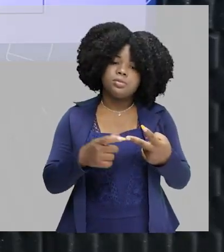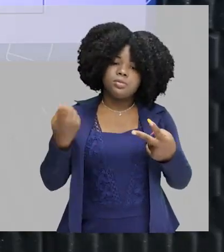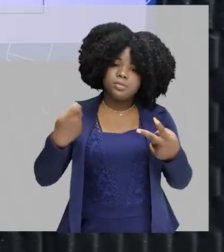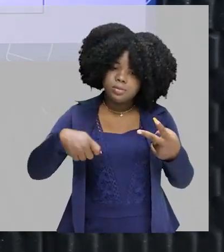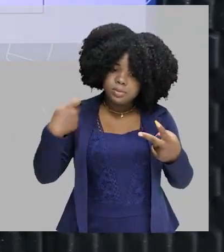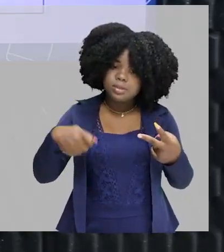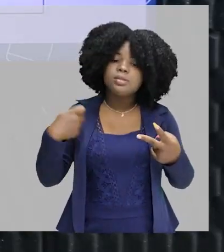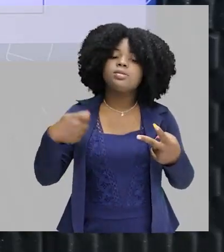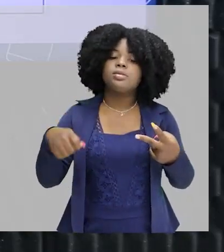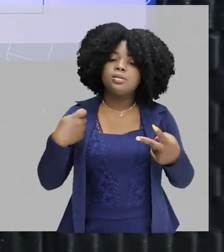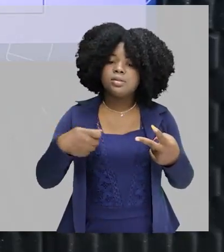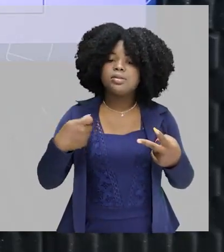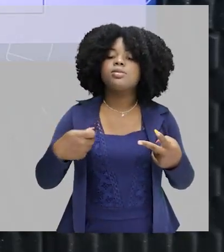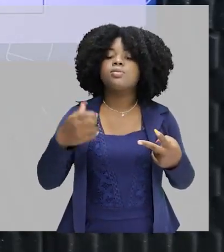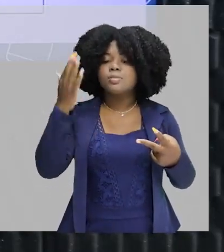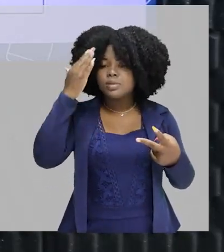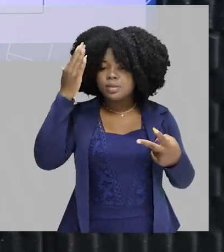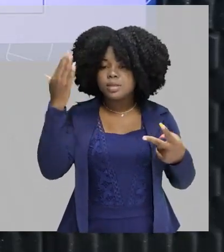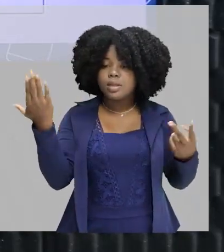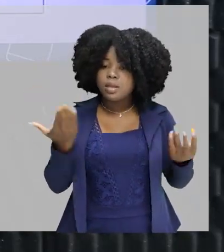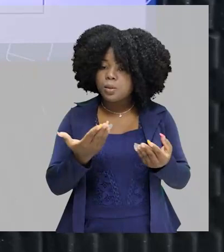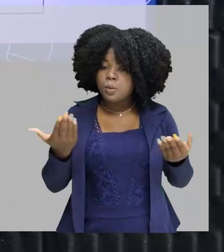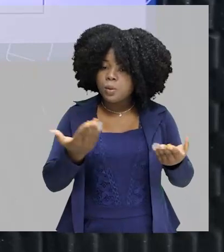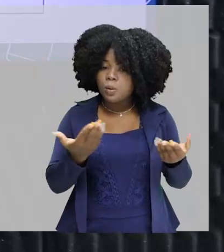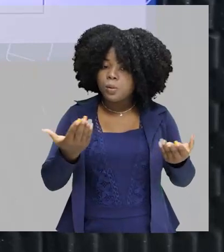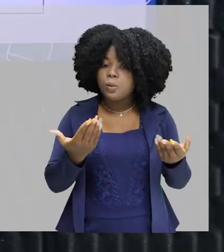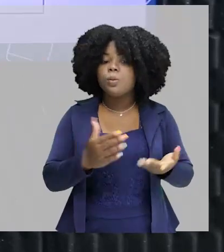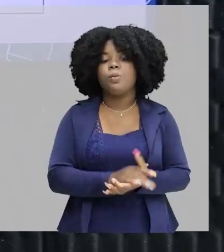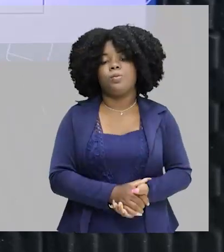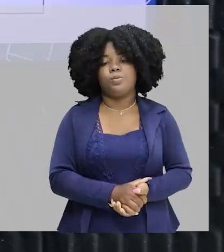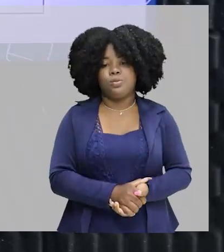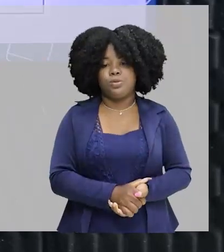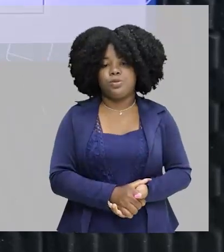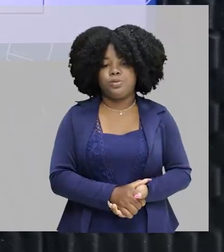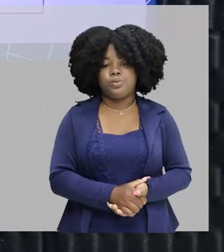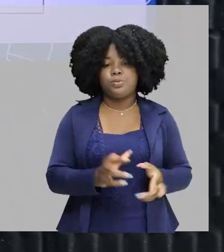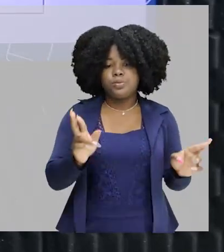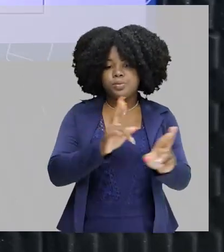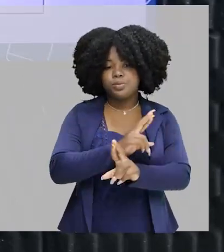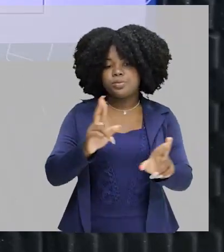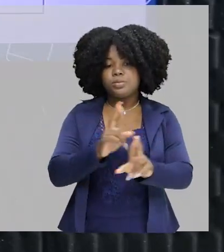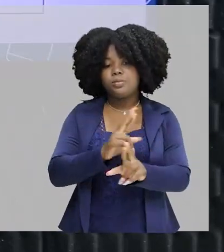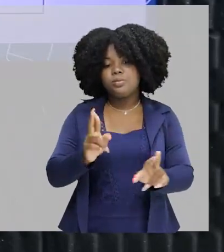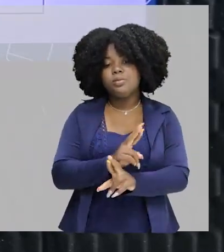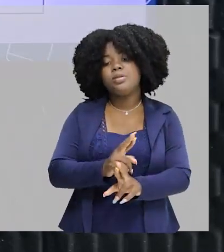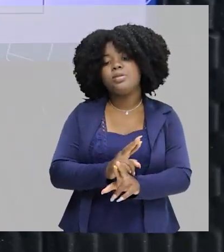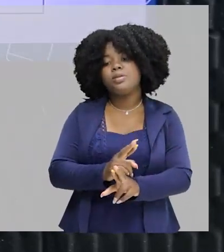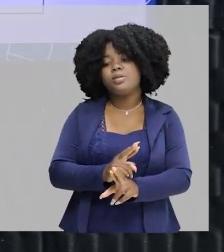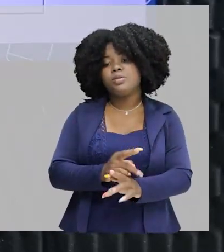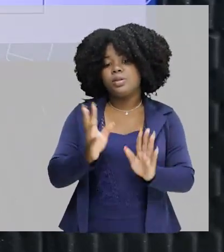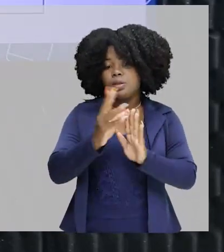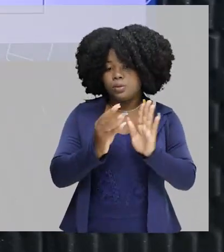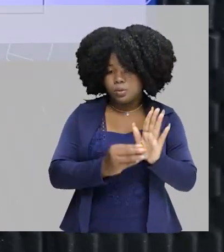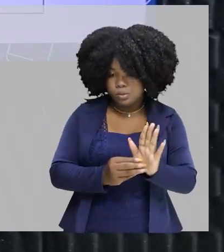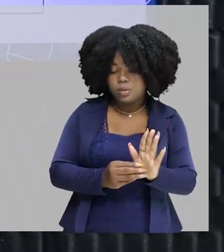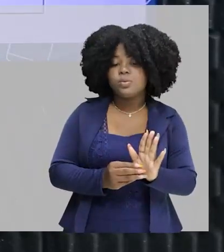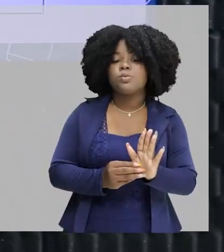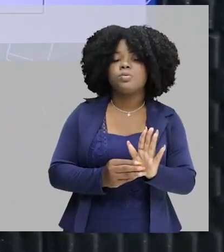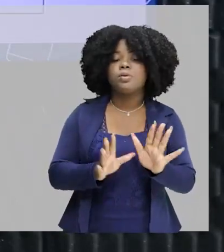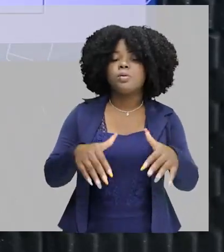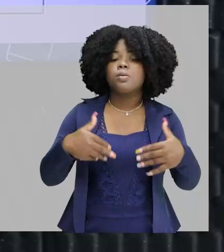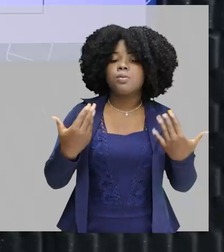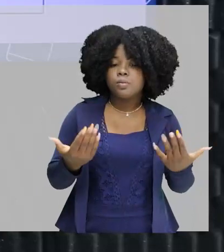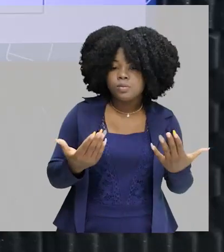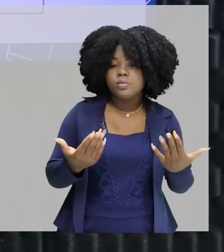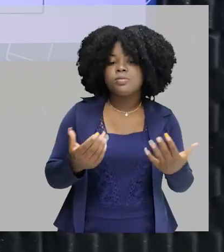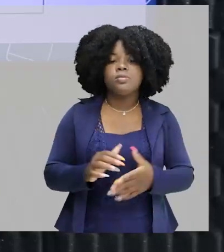precisamos extrair da questão relacionada à estequiometria. Quais são os dados